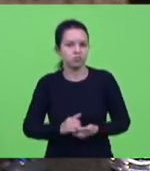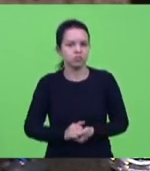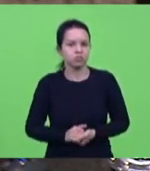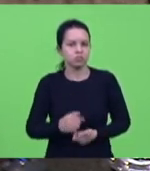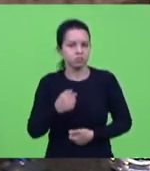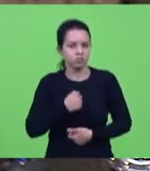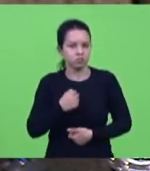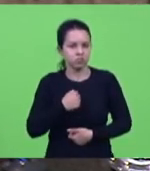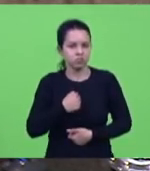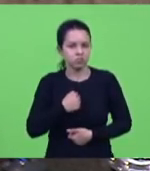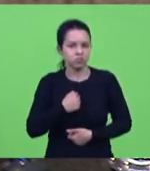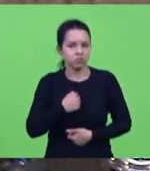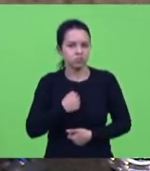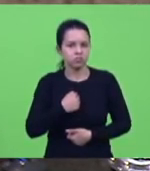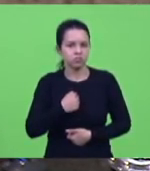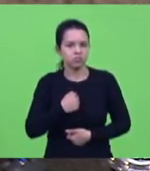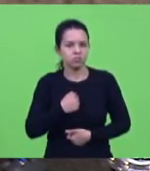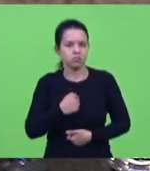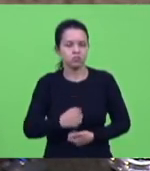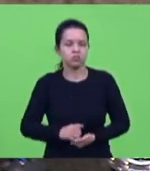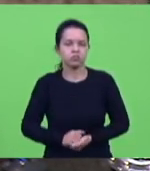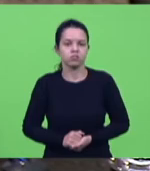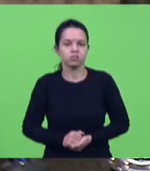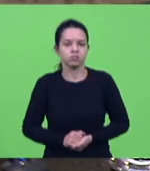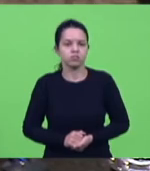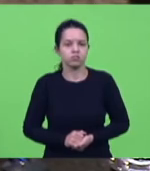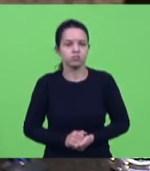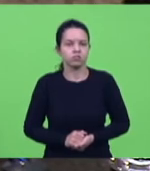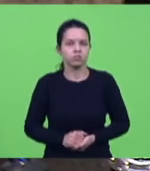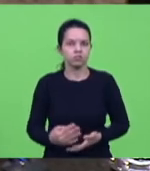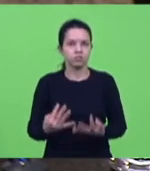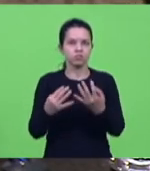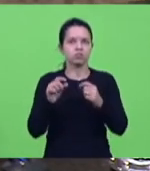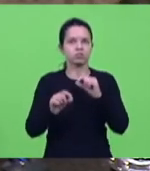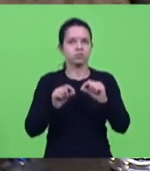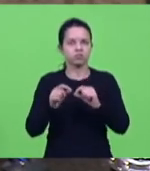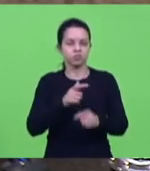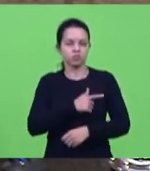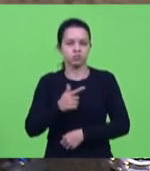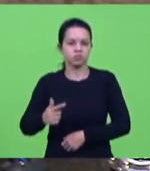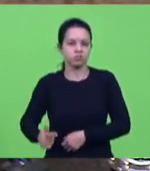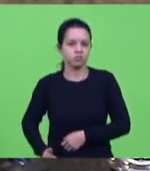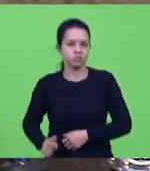a atenção é o governador do Estado. Governador que,